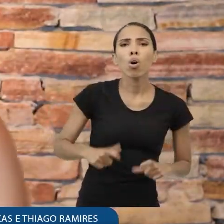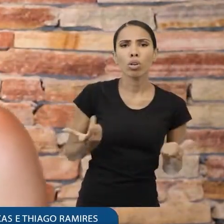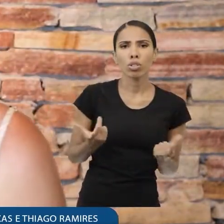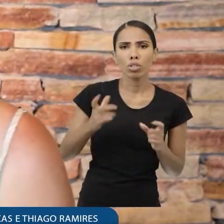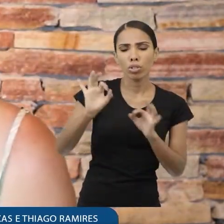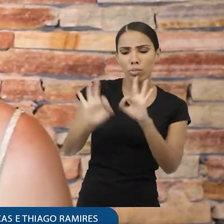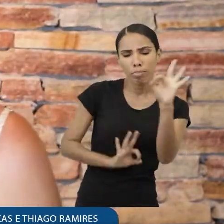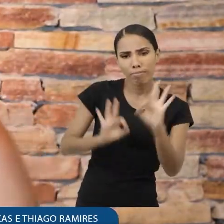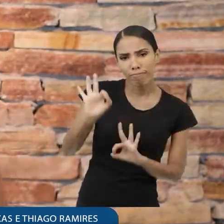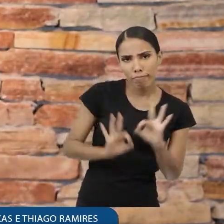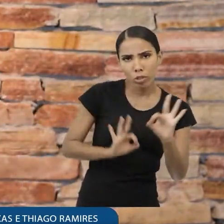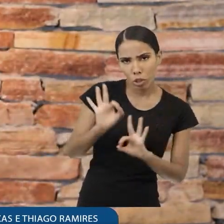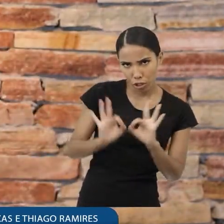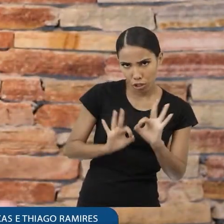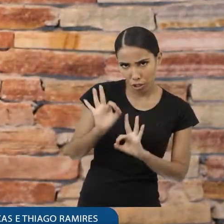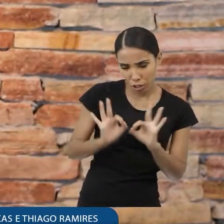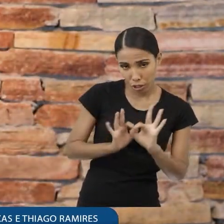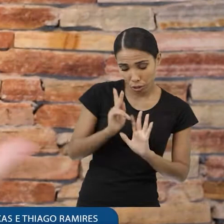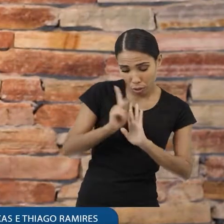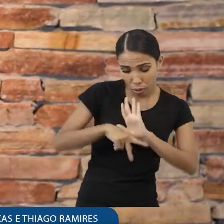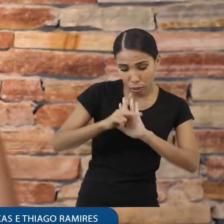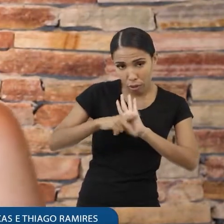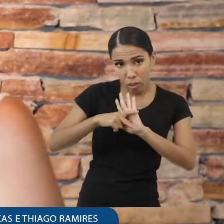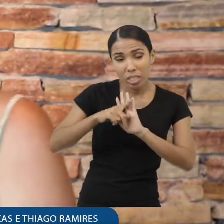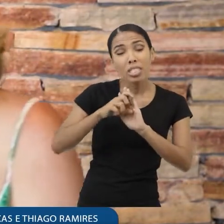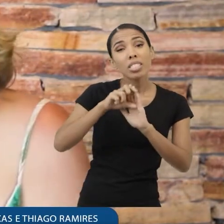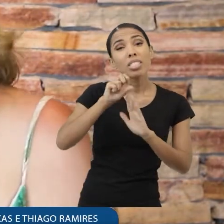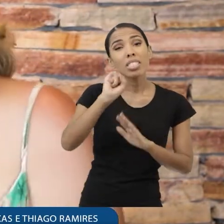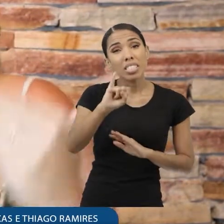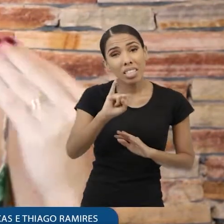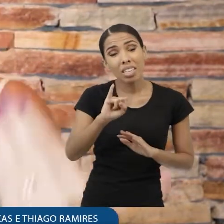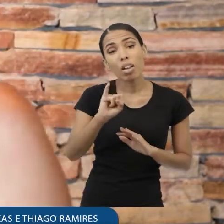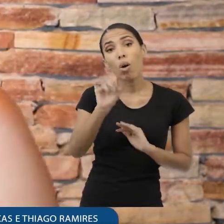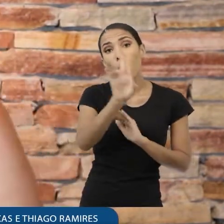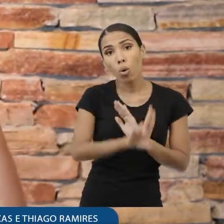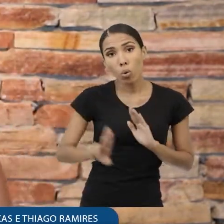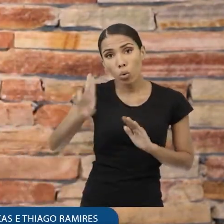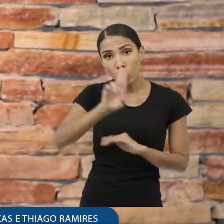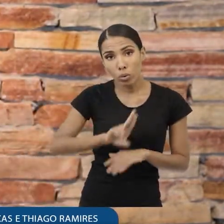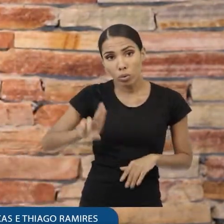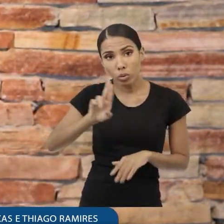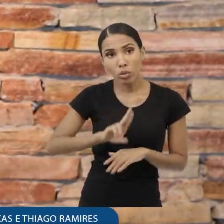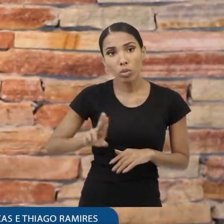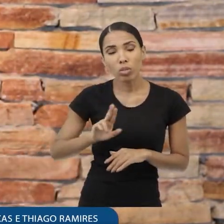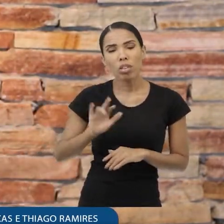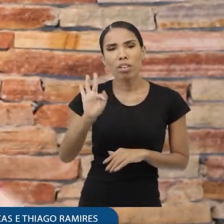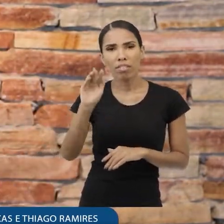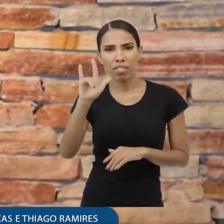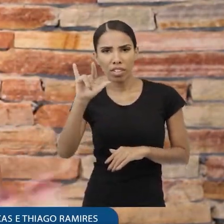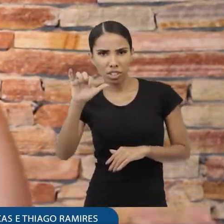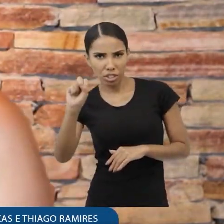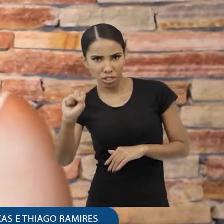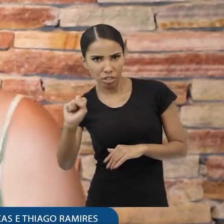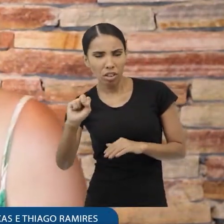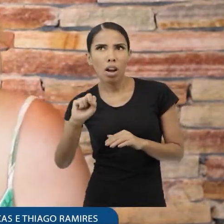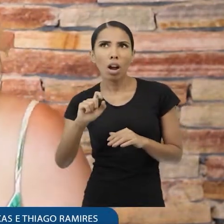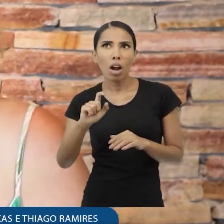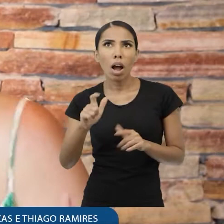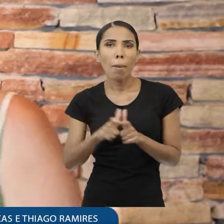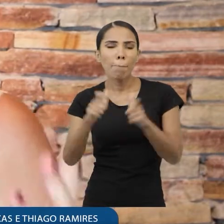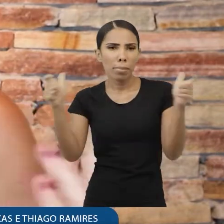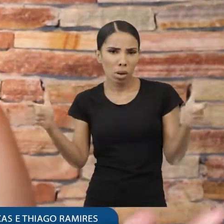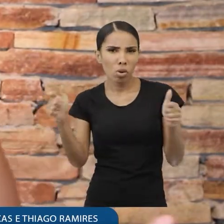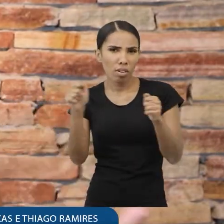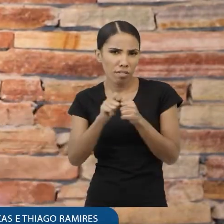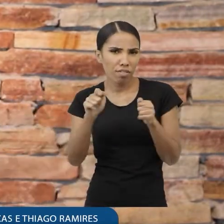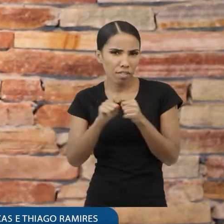você vai colocar o seu projeto. Isso, claro, se você fizer uso dos incentivos fiscais, como quase todos os projetos na área cultural